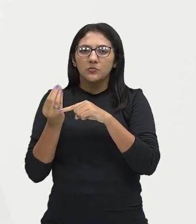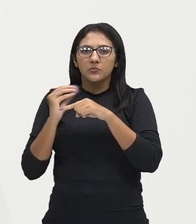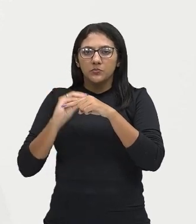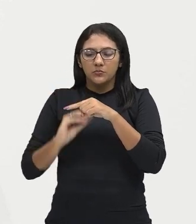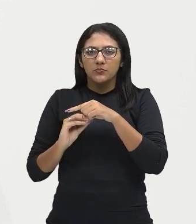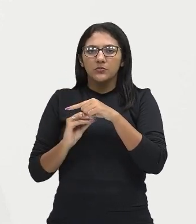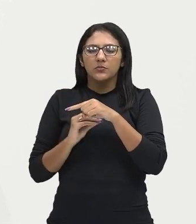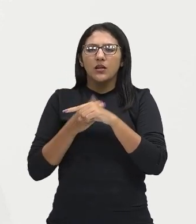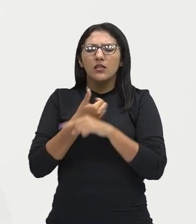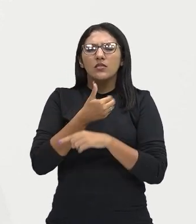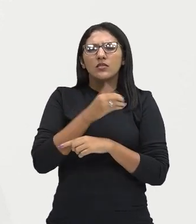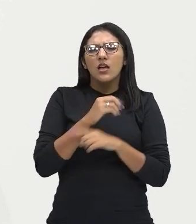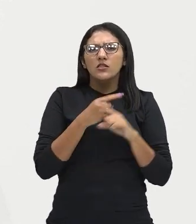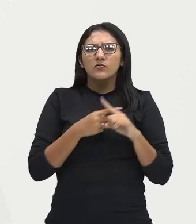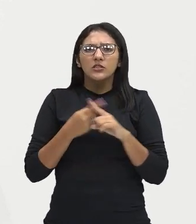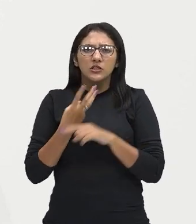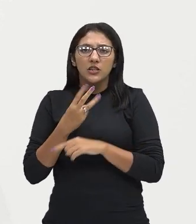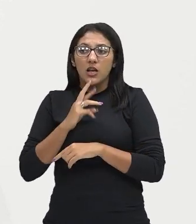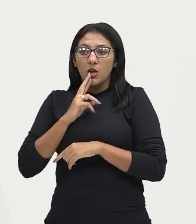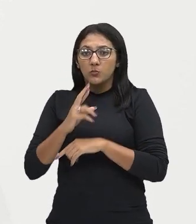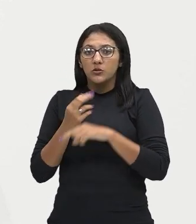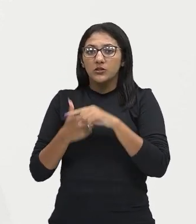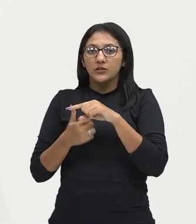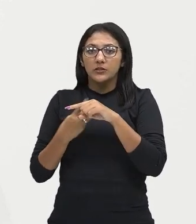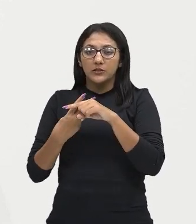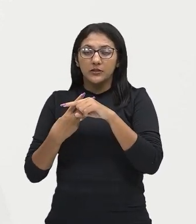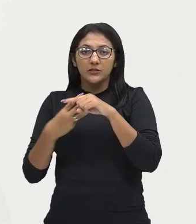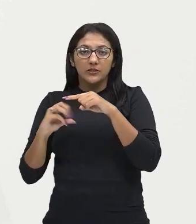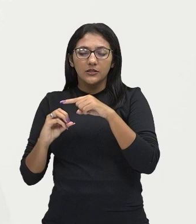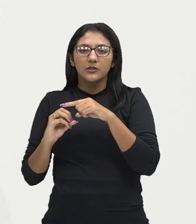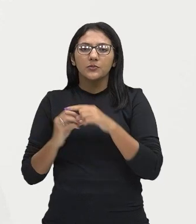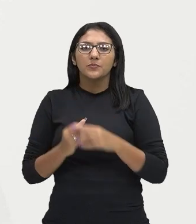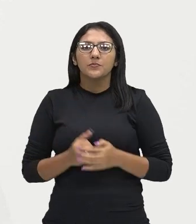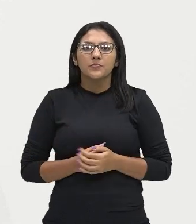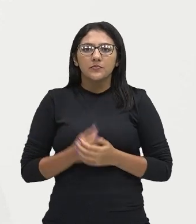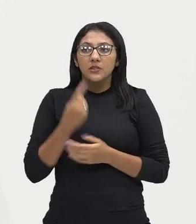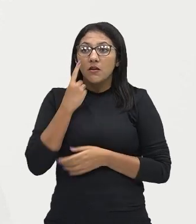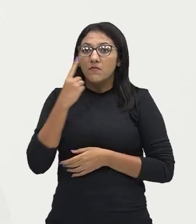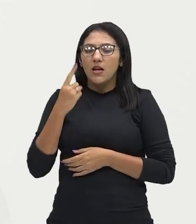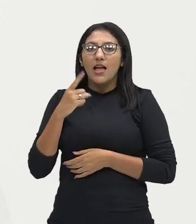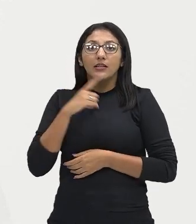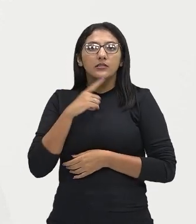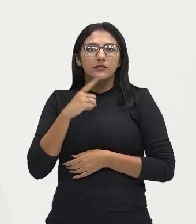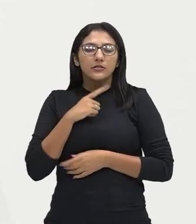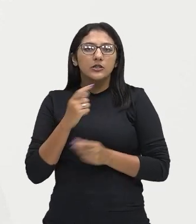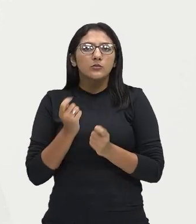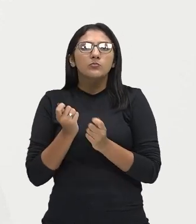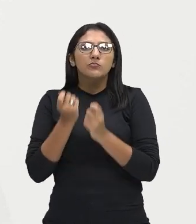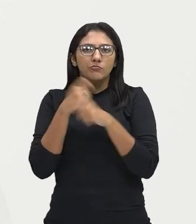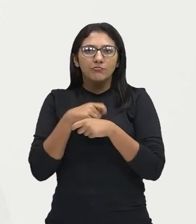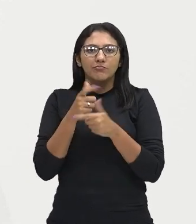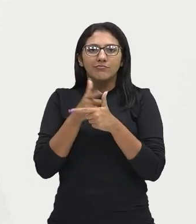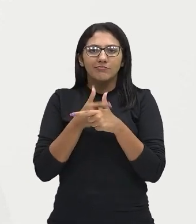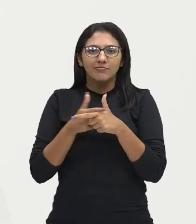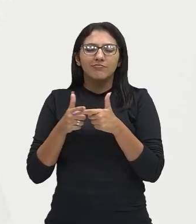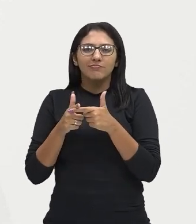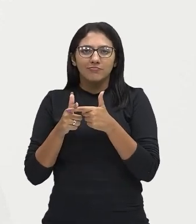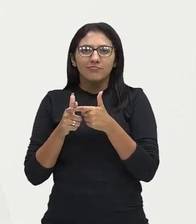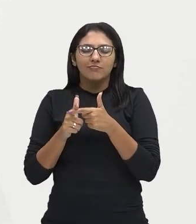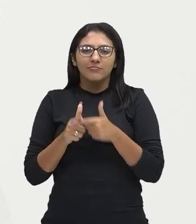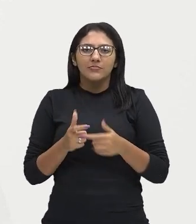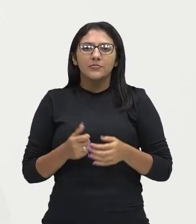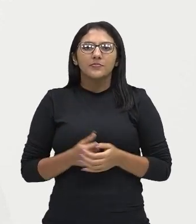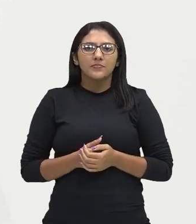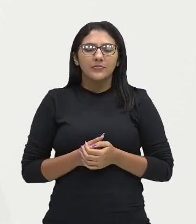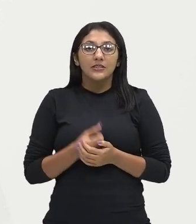10 vezes 3 é 30. Agora, pessoal, perceba que essa fração ela é possível de ser simplificada, tá bom?